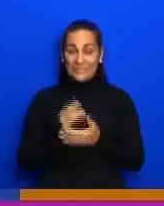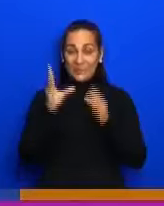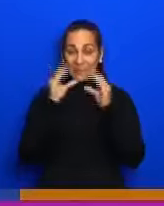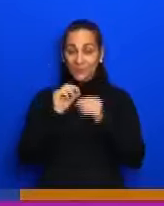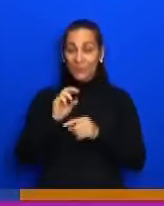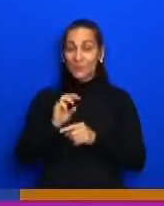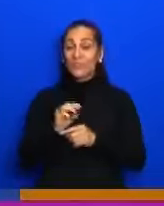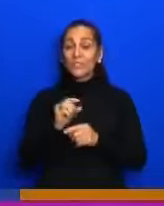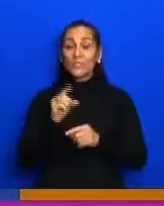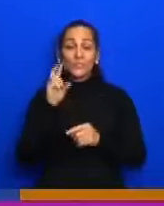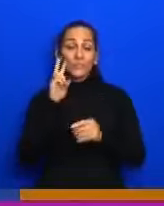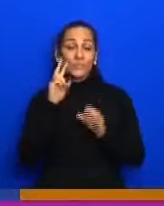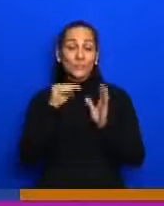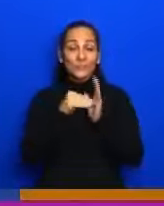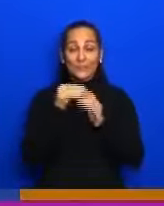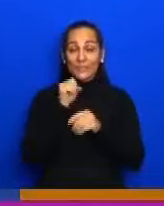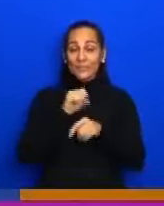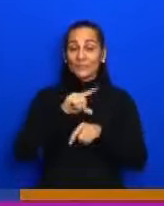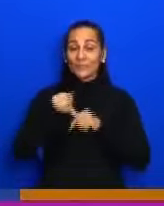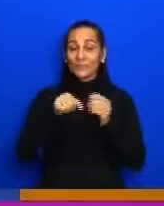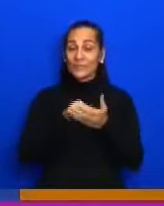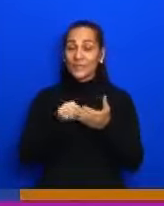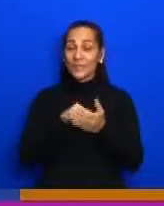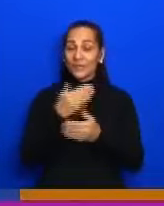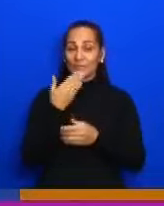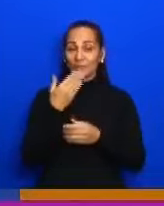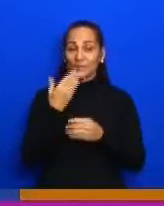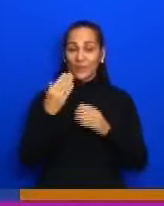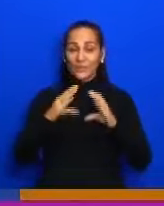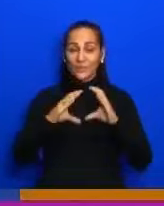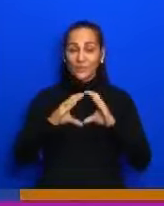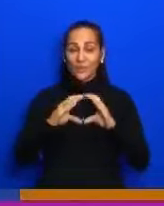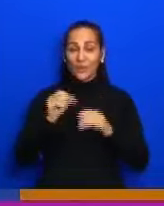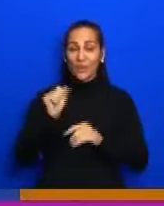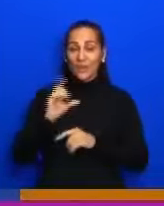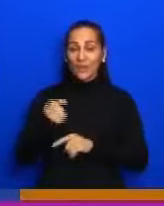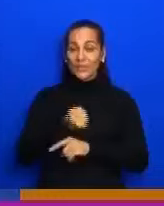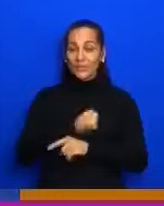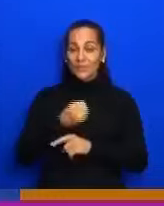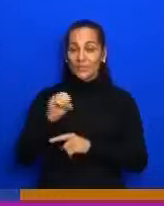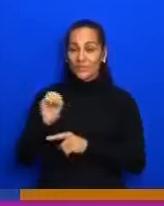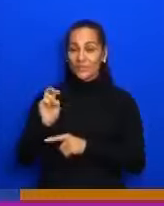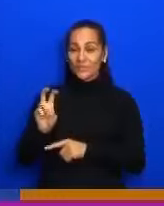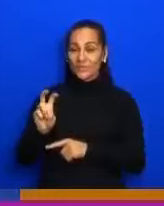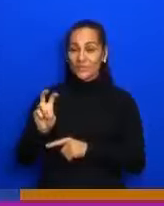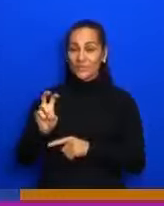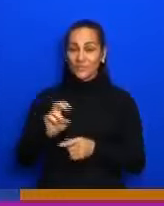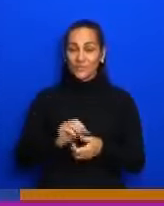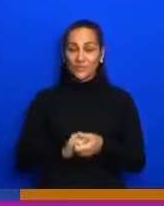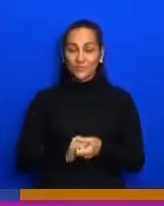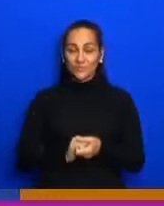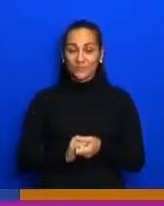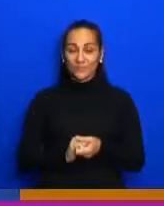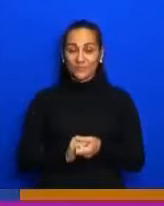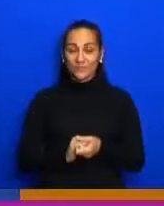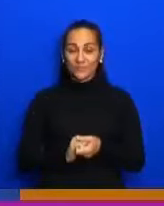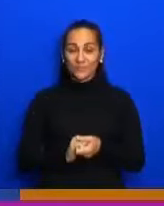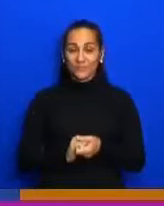de segunda a sábado, tem sorteio da Loto Fácil. Bola azul 05. Azul 05.